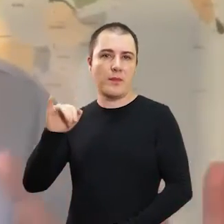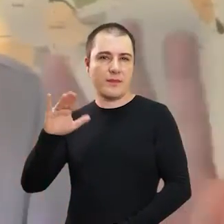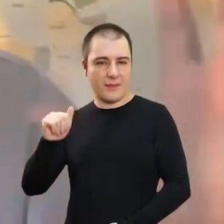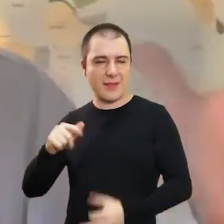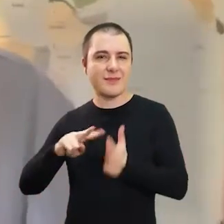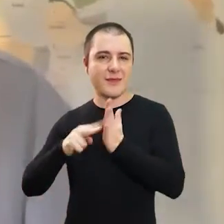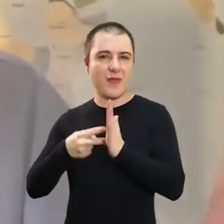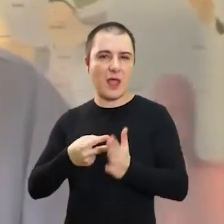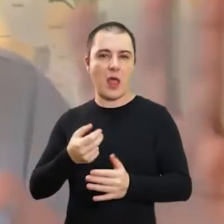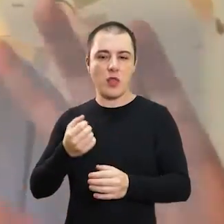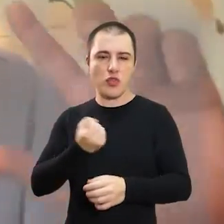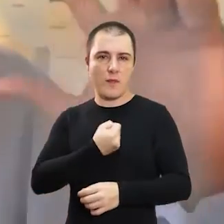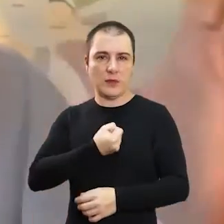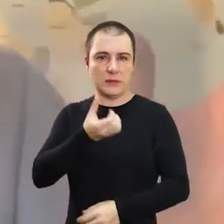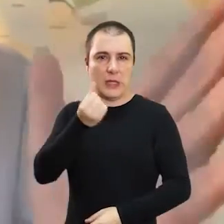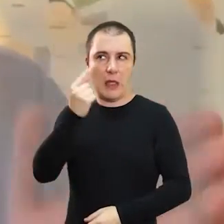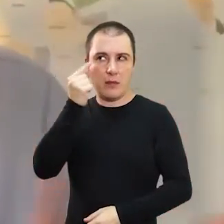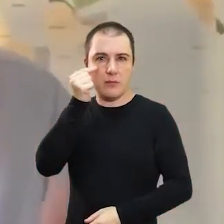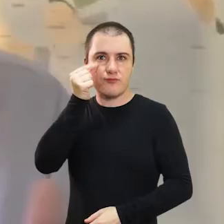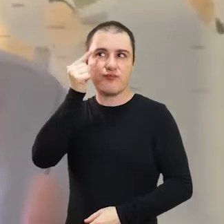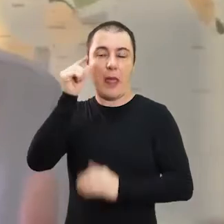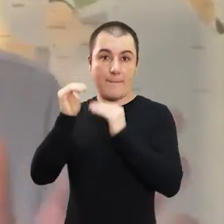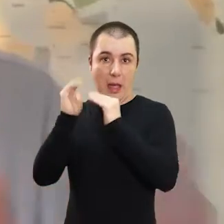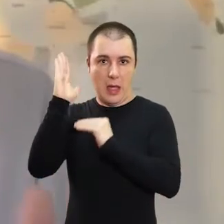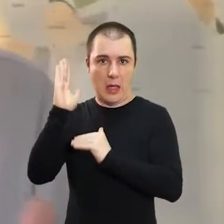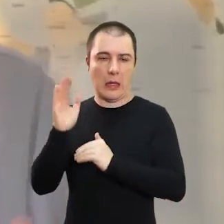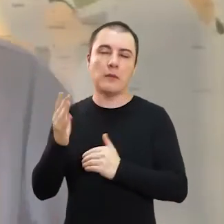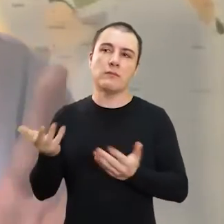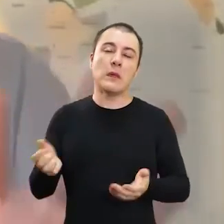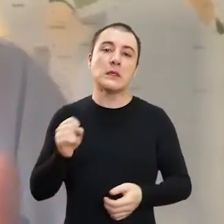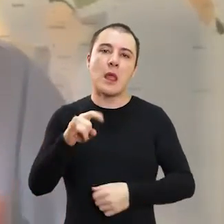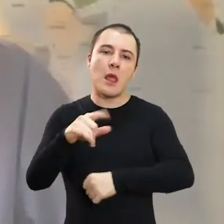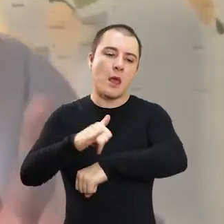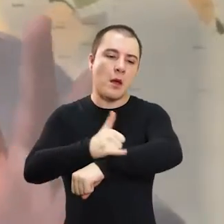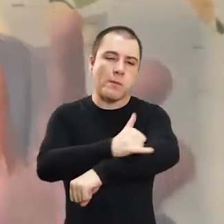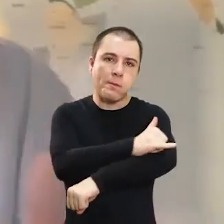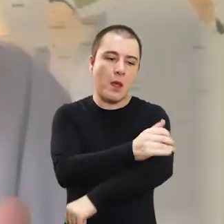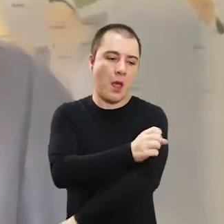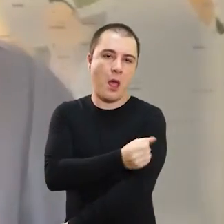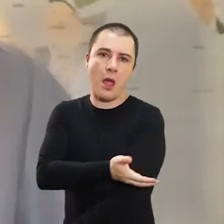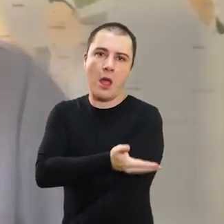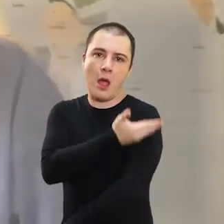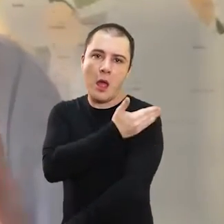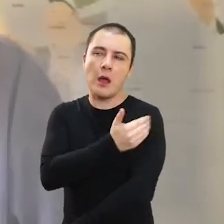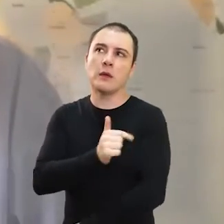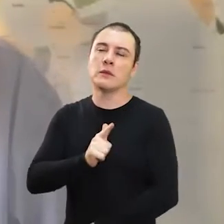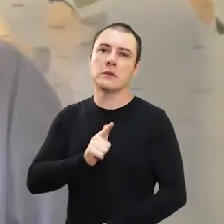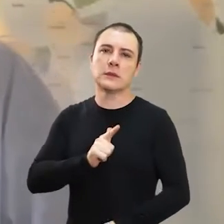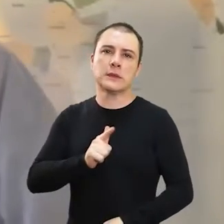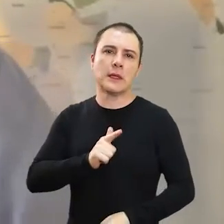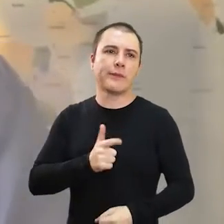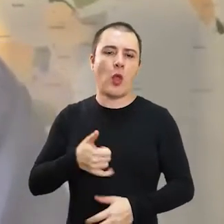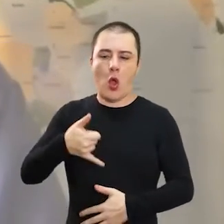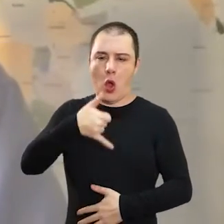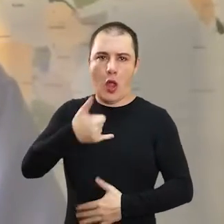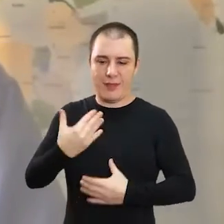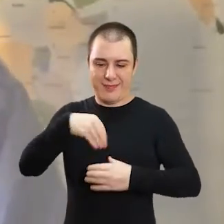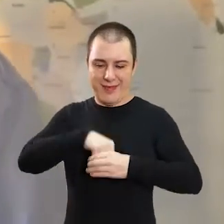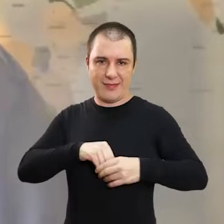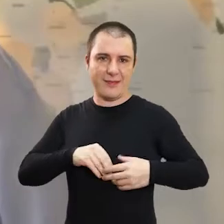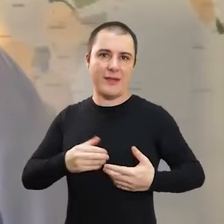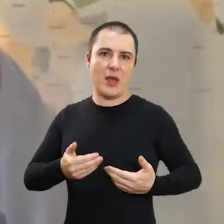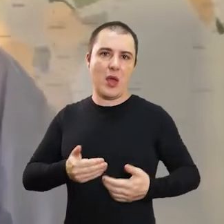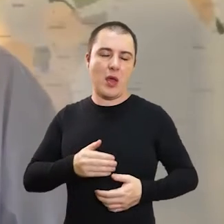que têm mais chances, não que vão, né? Se você é obeso, hipertenso, colesterol alto, você tem mais chance de